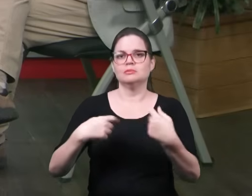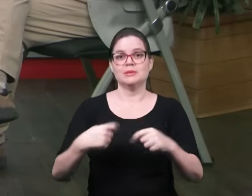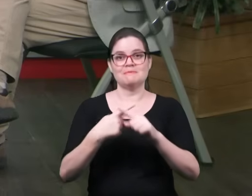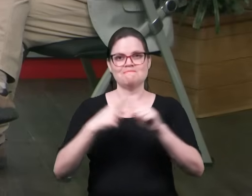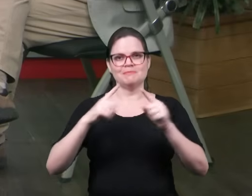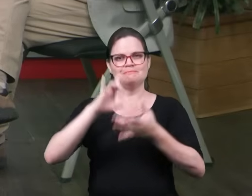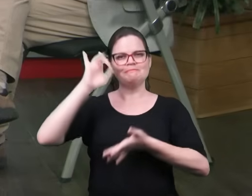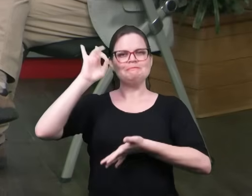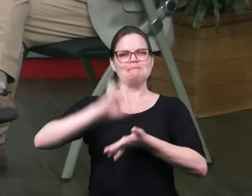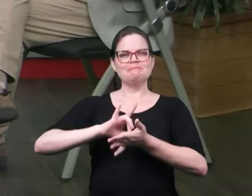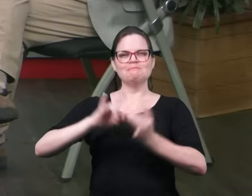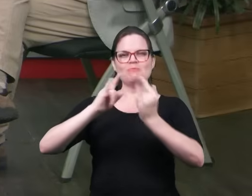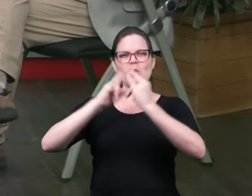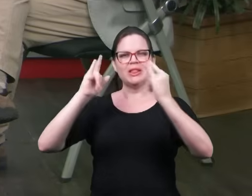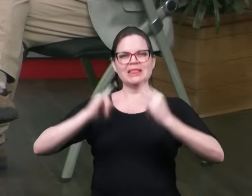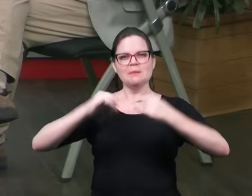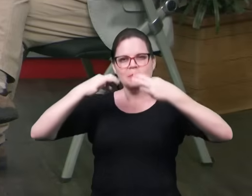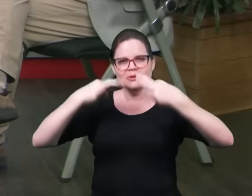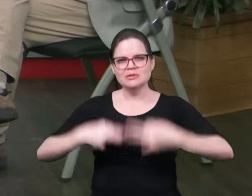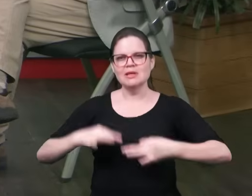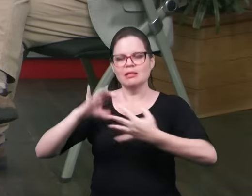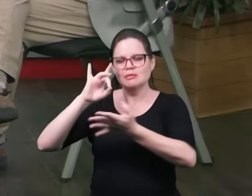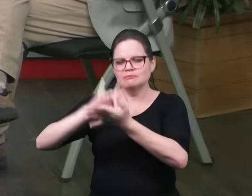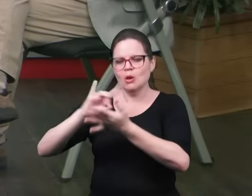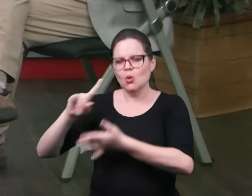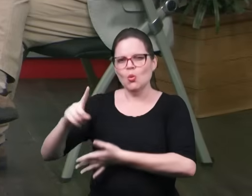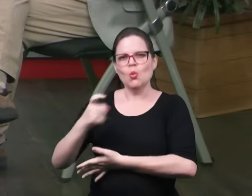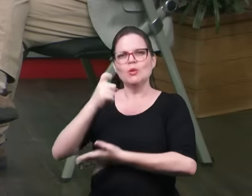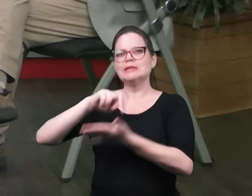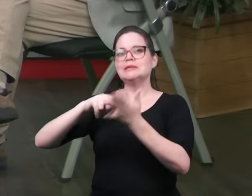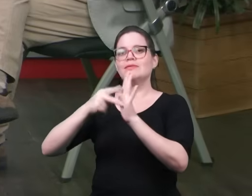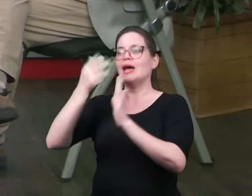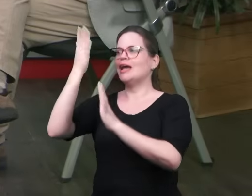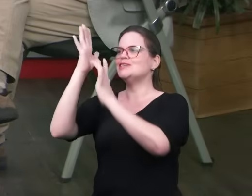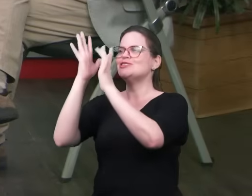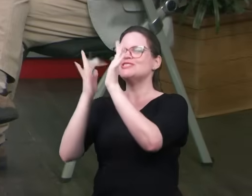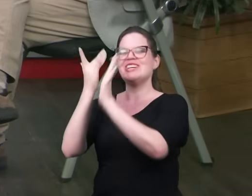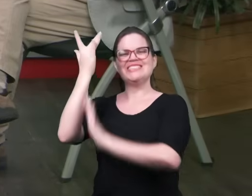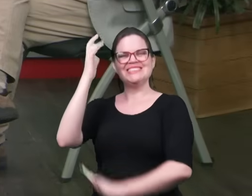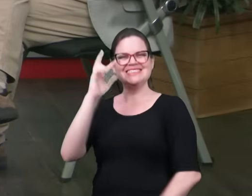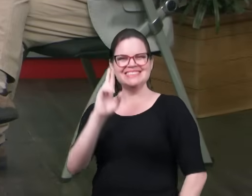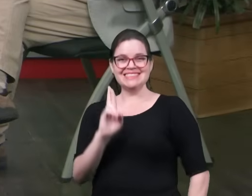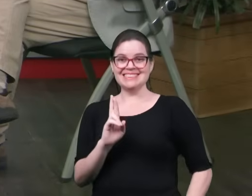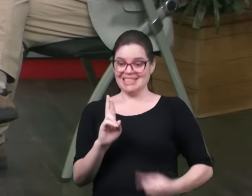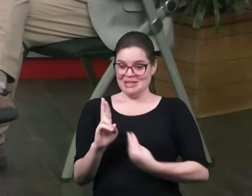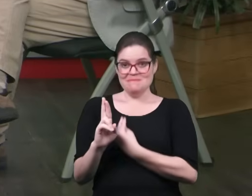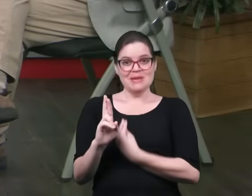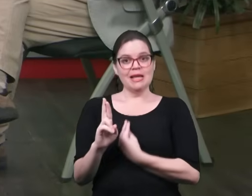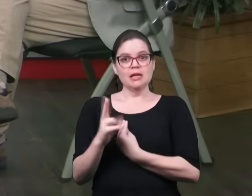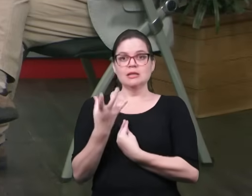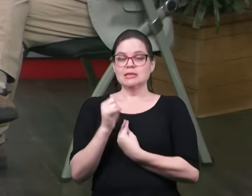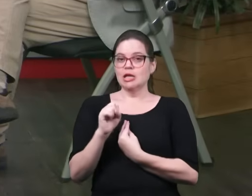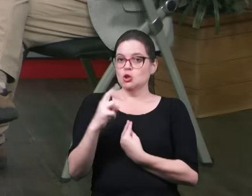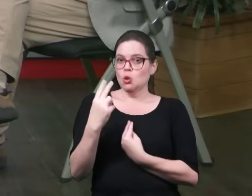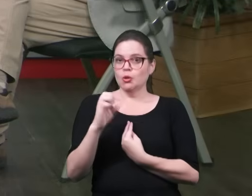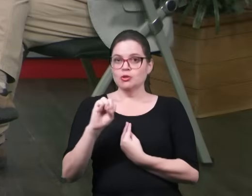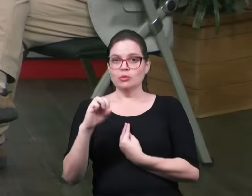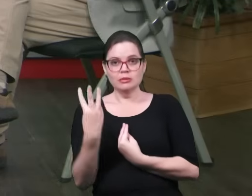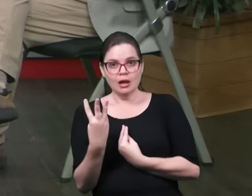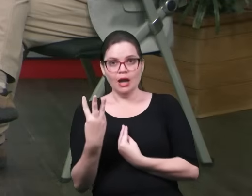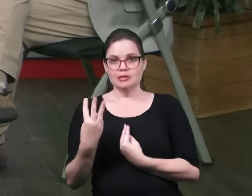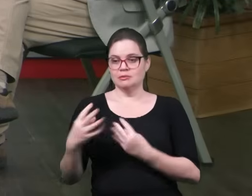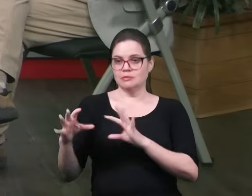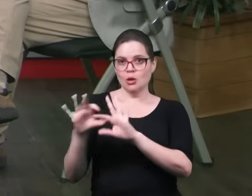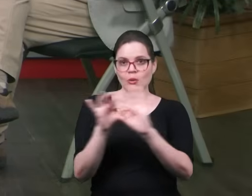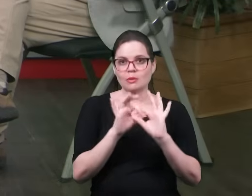verdadeiro é o Senhor Jesus. Onde estão 2 ou 3 reunidos, se está em comunhão com o corpo, Ele vai te